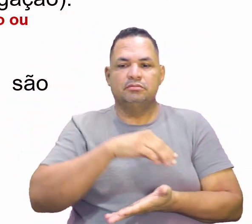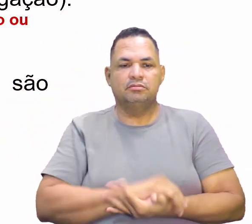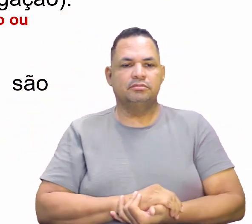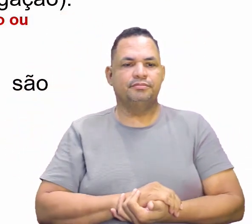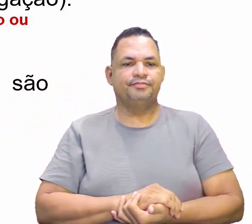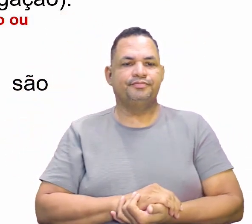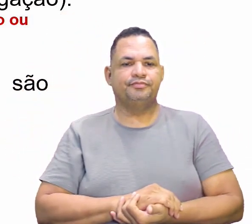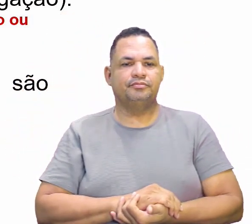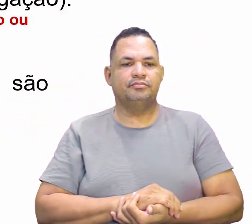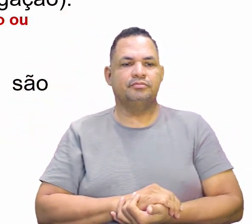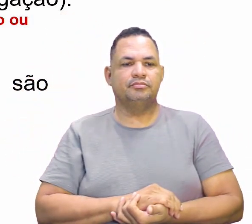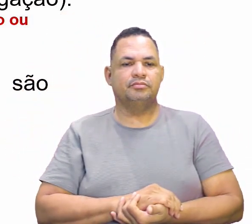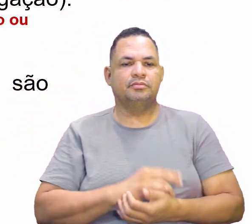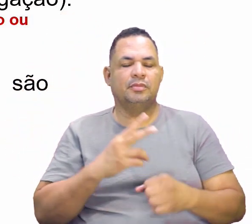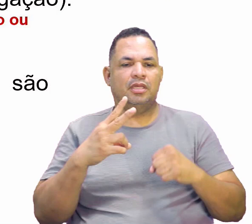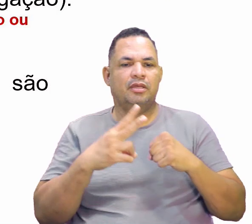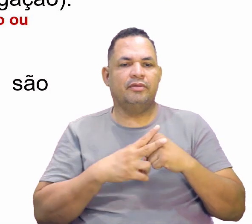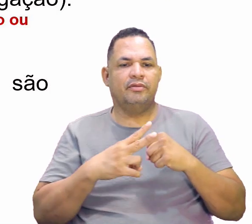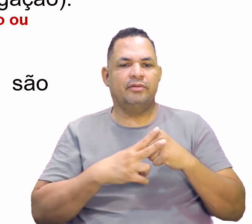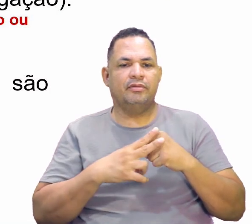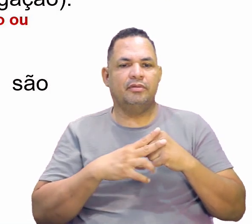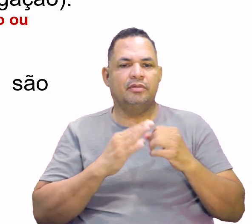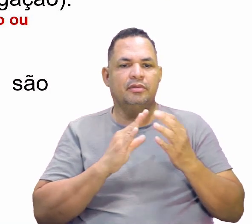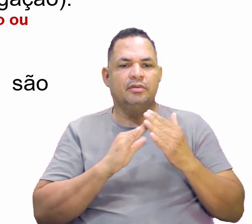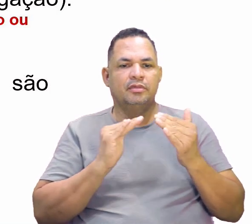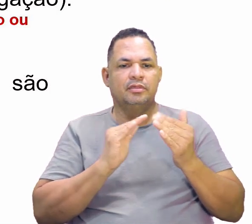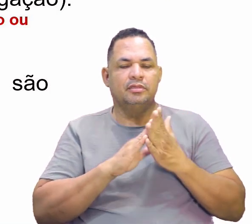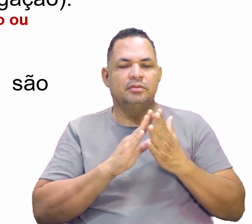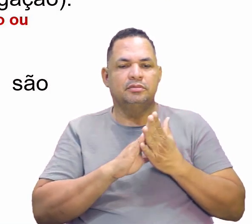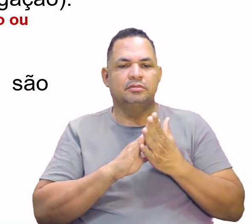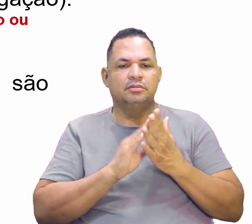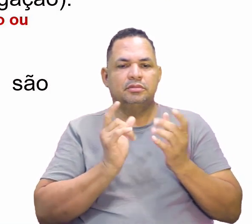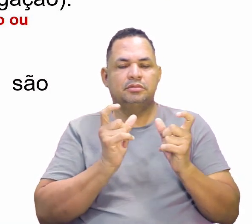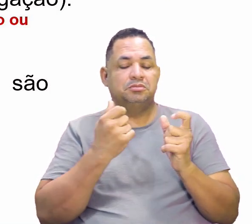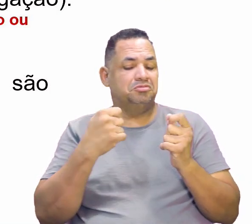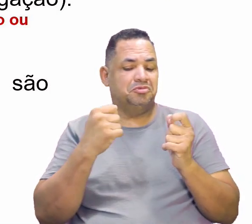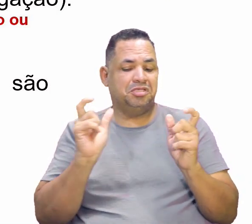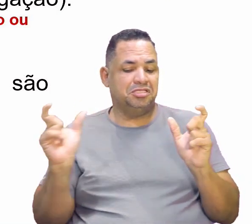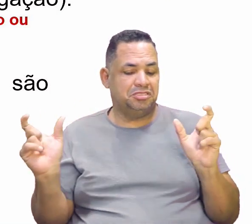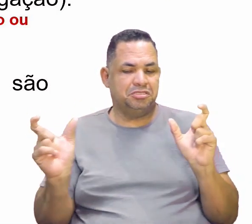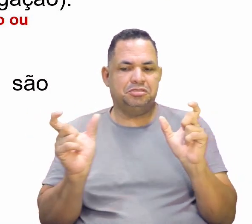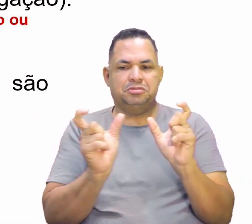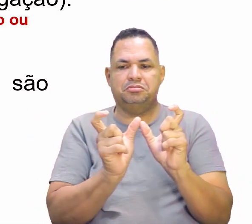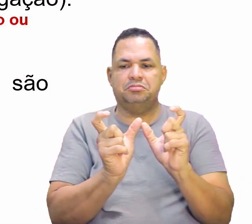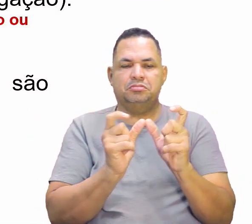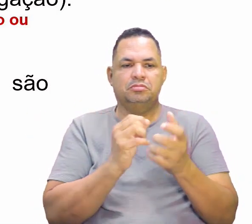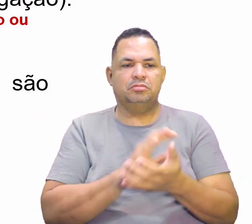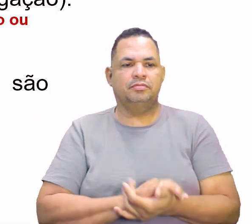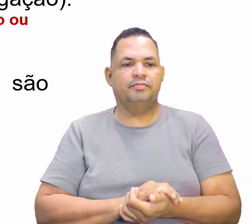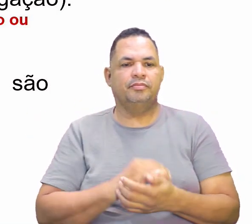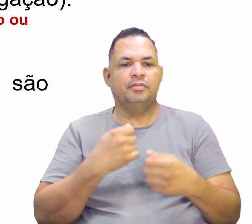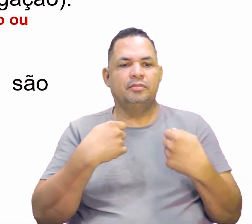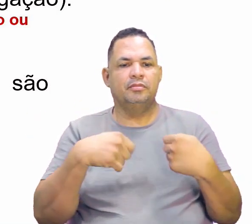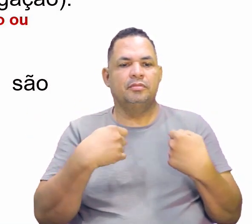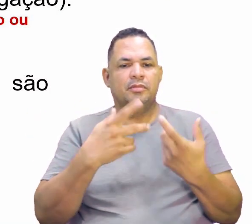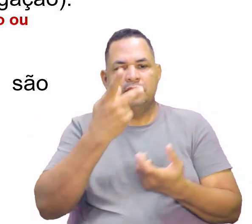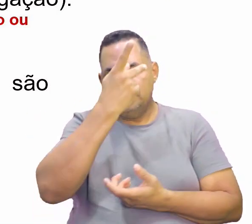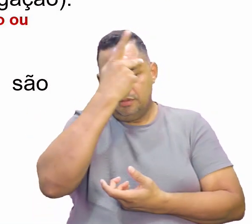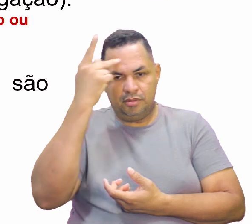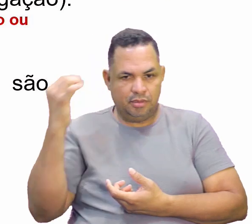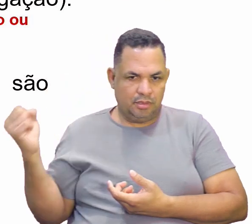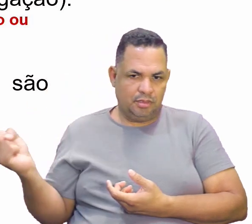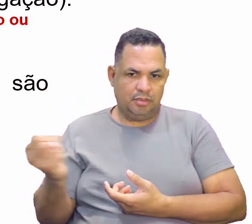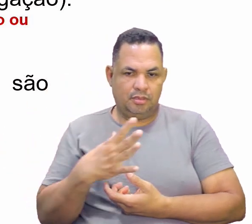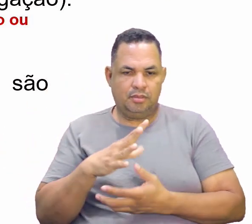mais o se. E o verbo é intransitivo, então sujeito determinado também. Necessita-se de pessoa jovem. O verbo tá